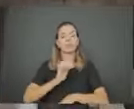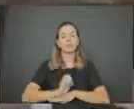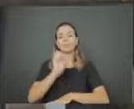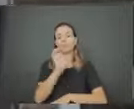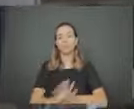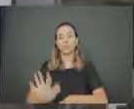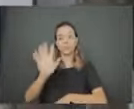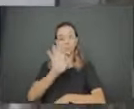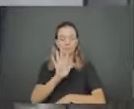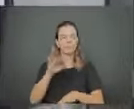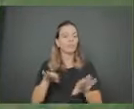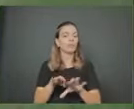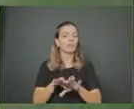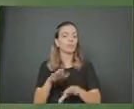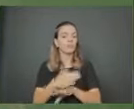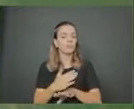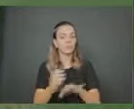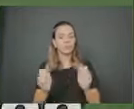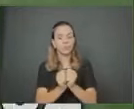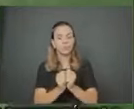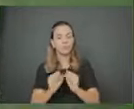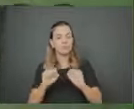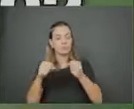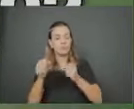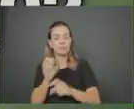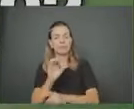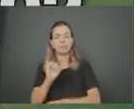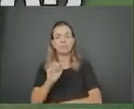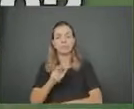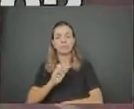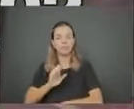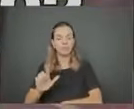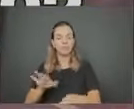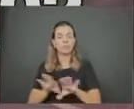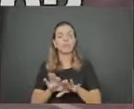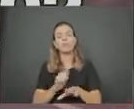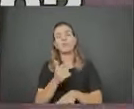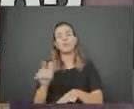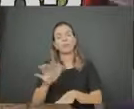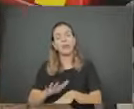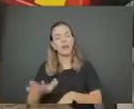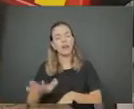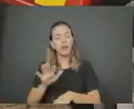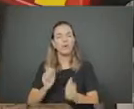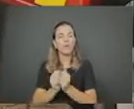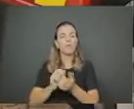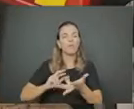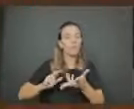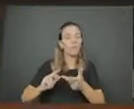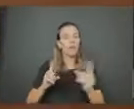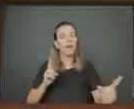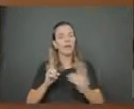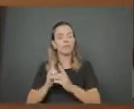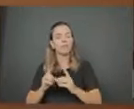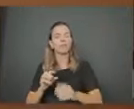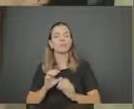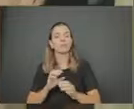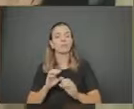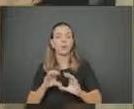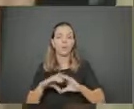juntamente com a Defesa Civil e outras instituições em diversos atendimentos comunitários.